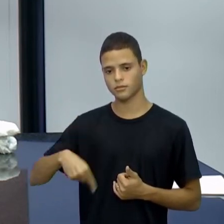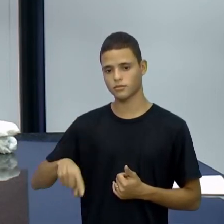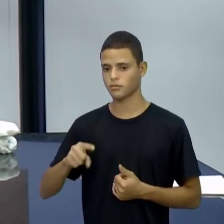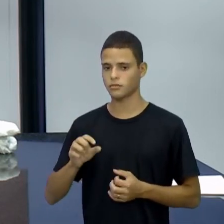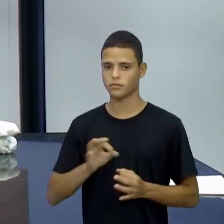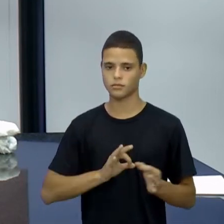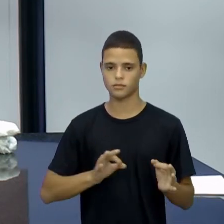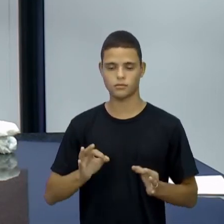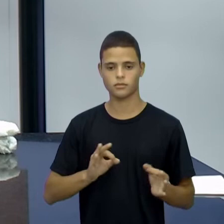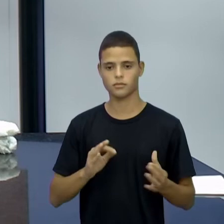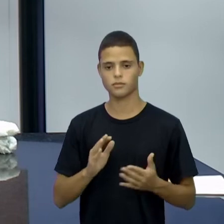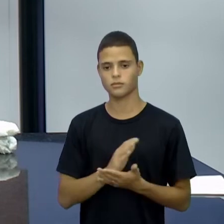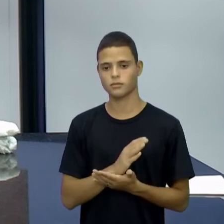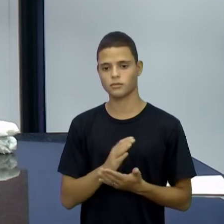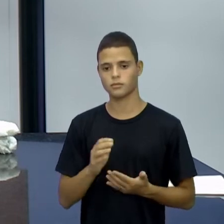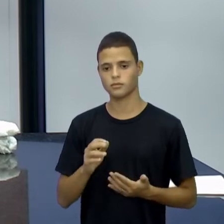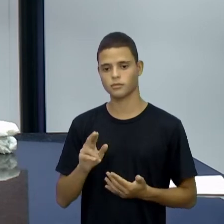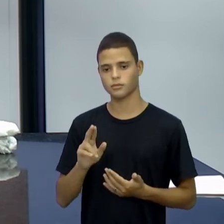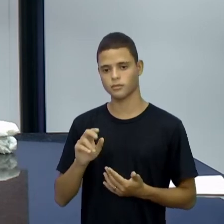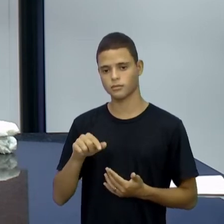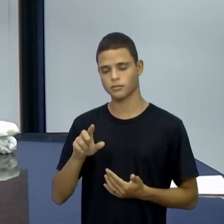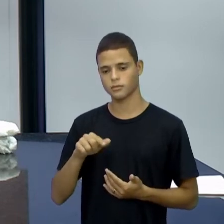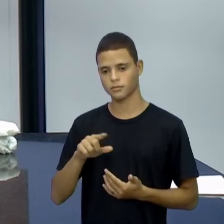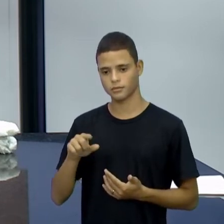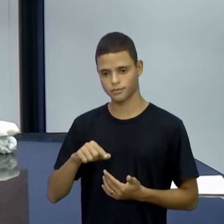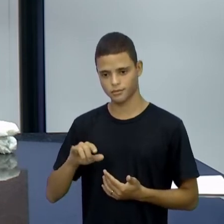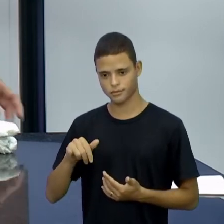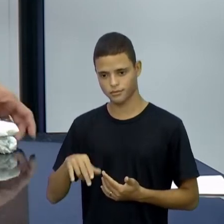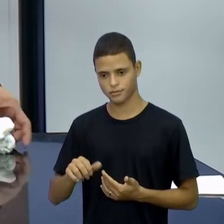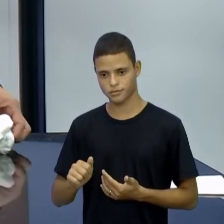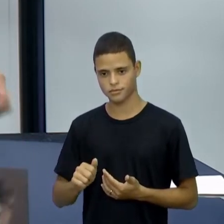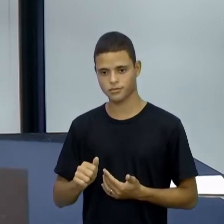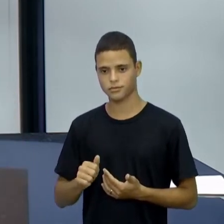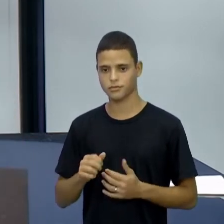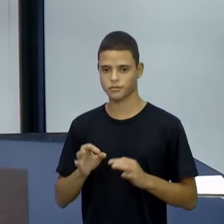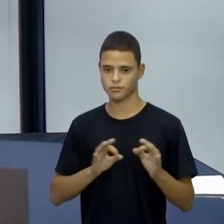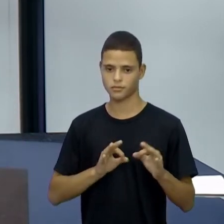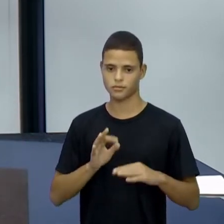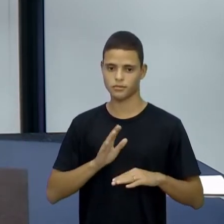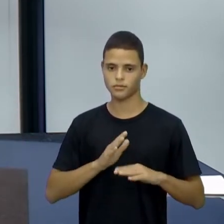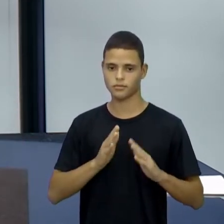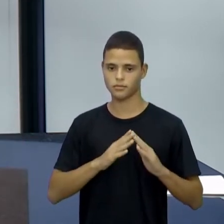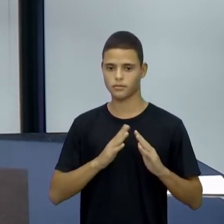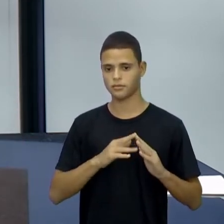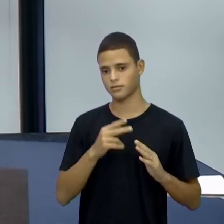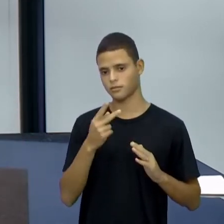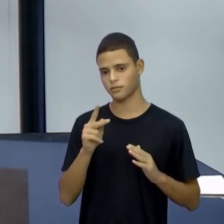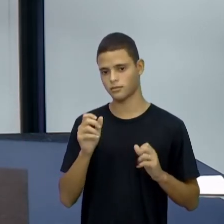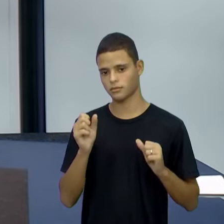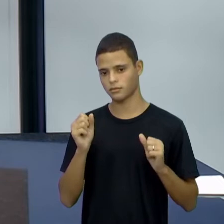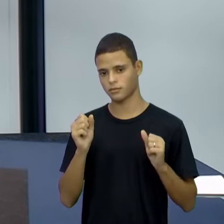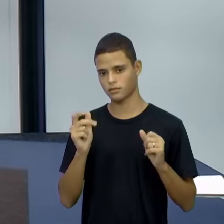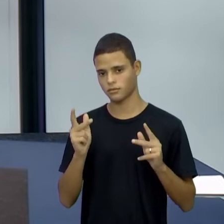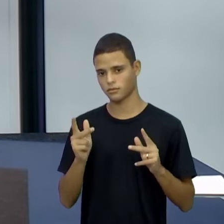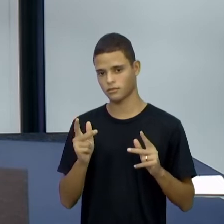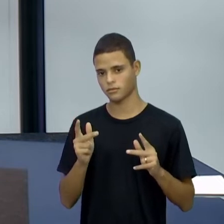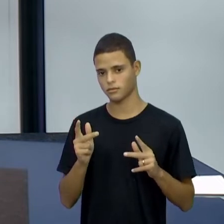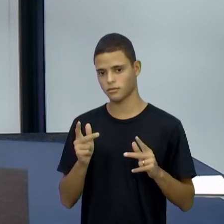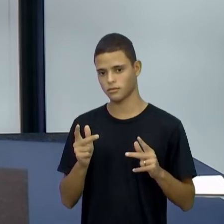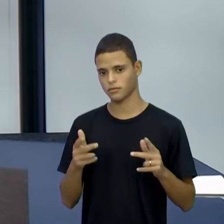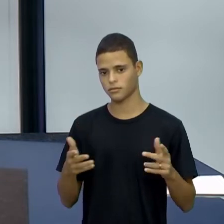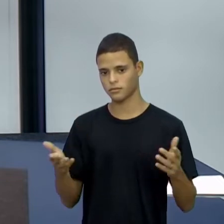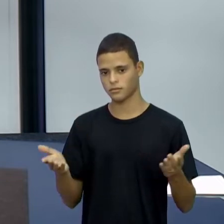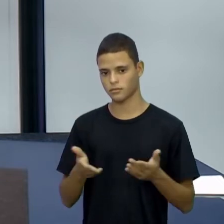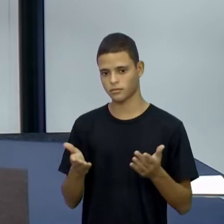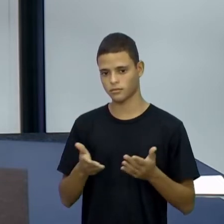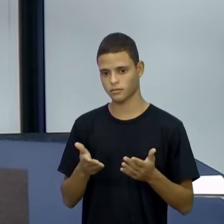as usinas, né, maiores. Então, esse aqui é um protótipo, tá bom? Fica aí para vocês fazerem na casa de vocês. Eu vou desligar aqui, né, os nossos